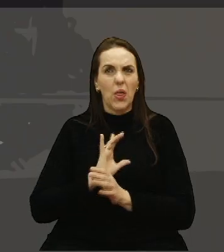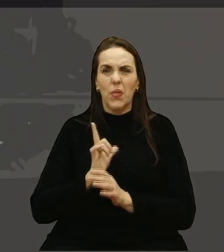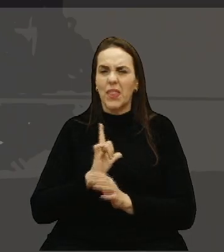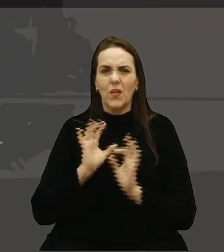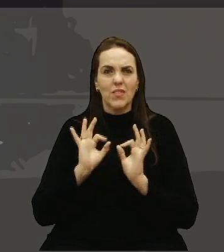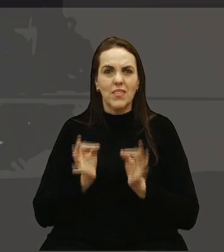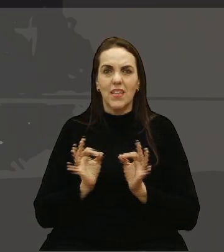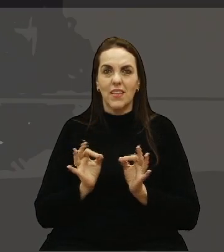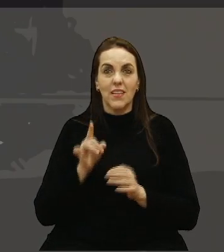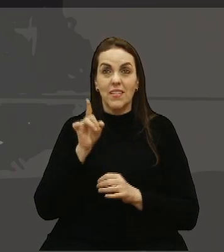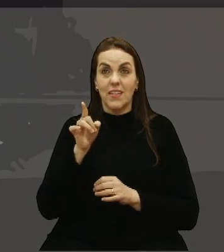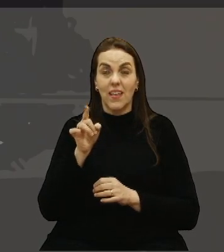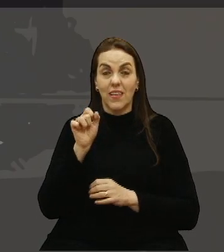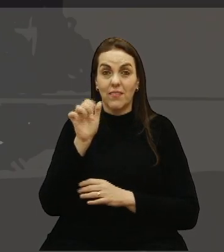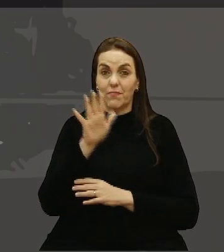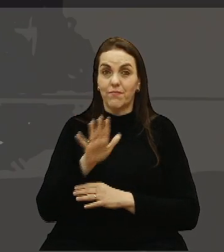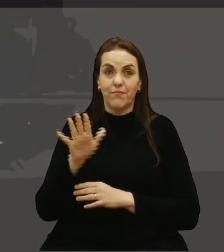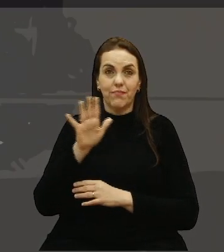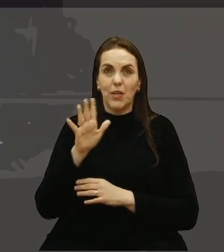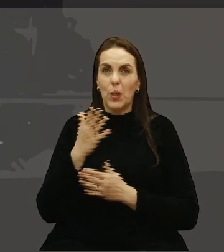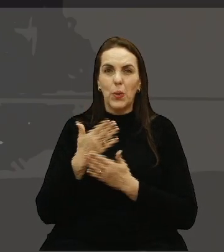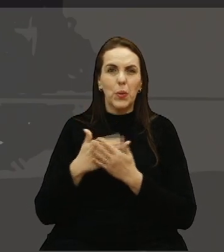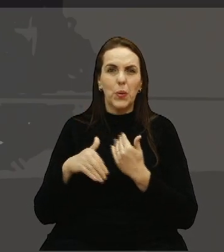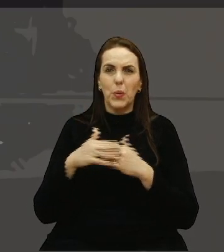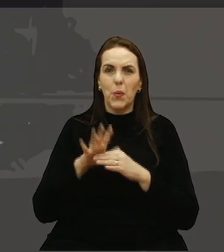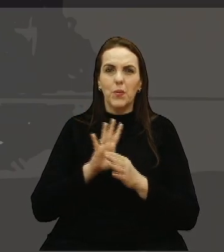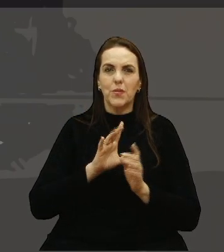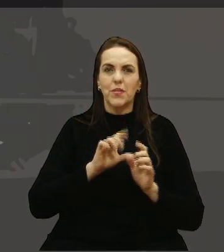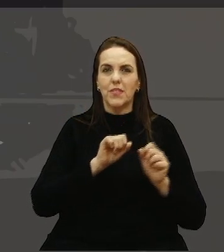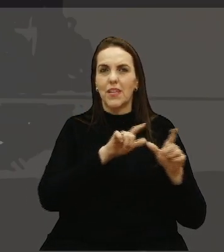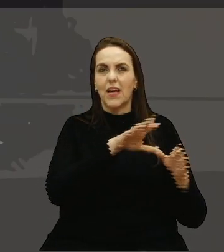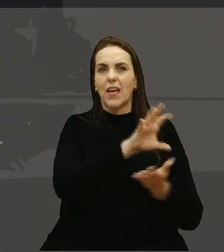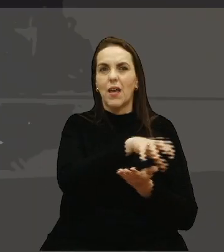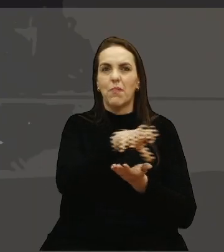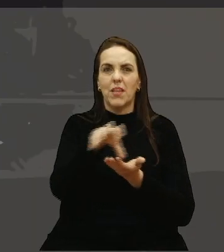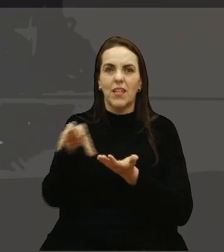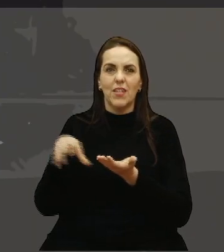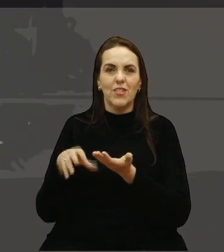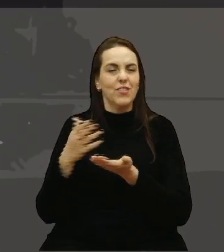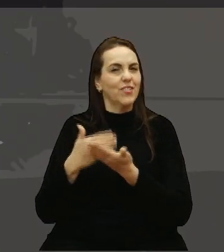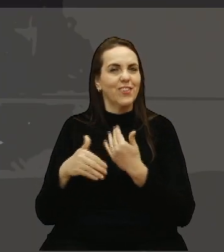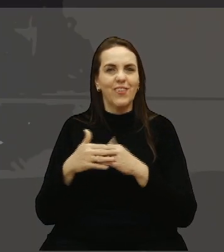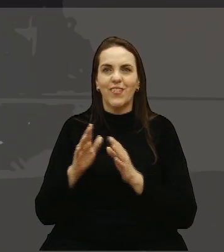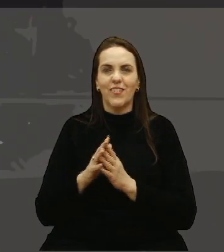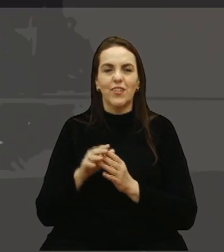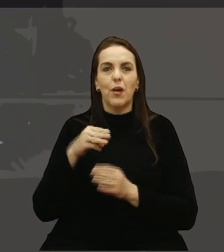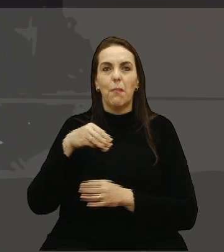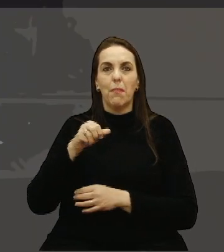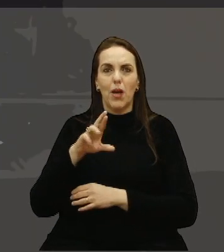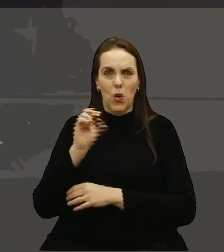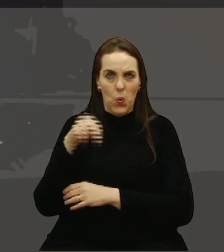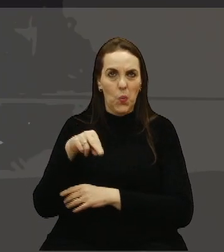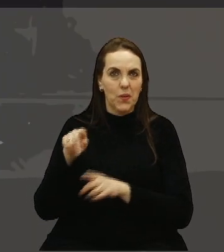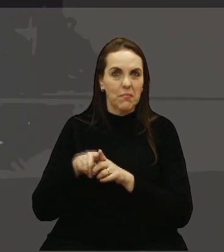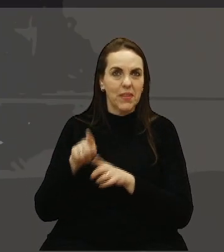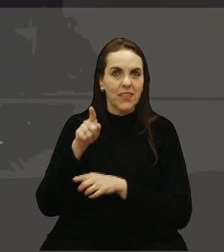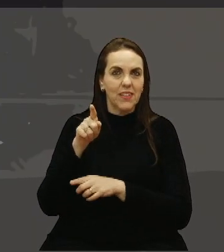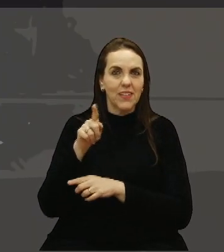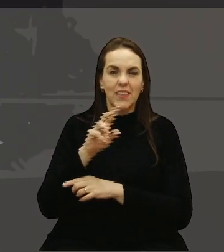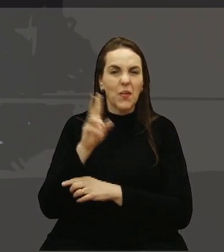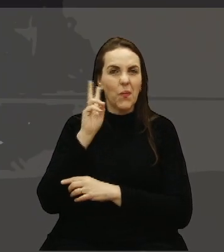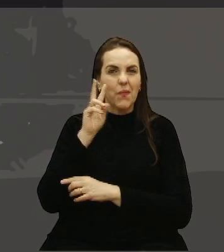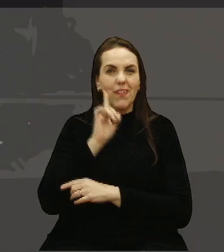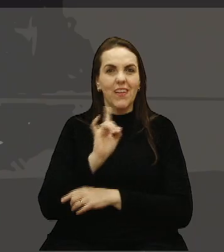essa foi uma cena que perpassou todos os gabinetes, né? Todos os gabinetes. O Marcon também foi? Eu não